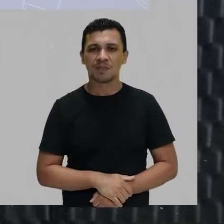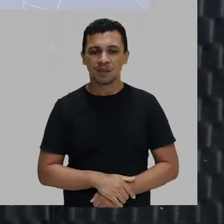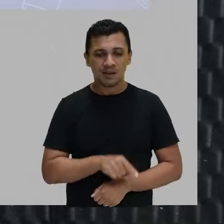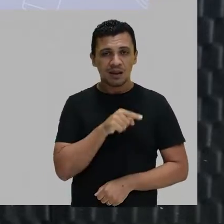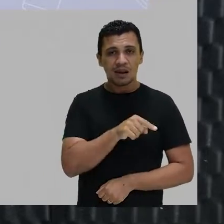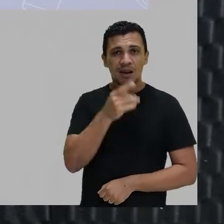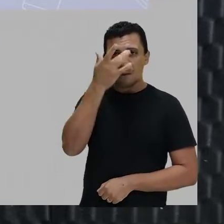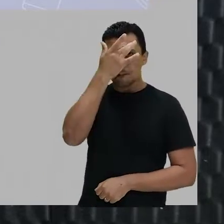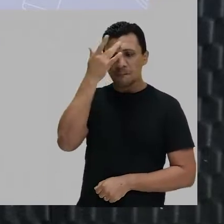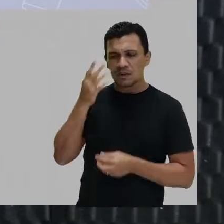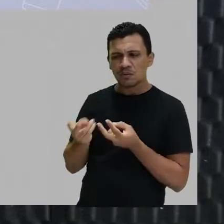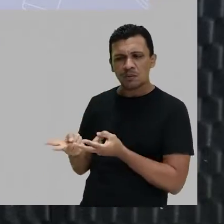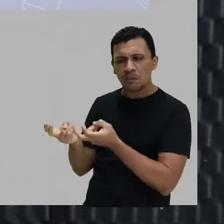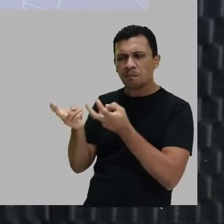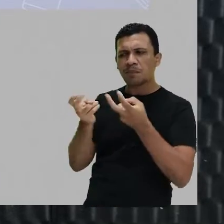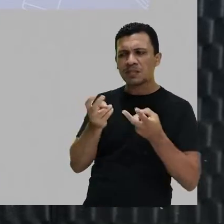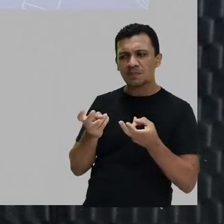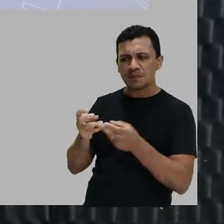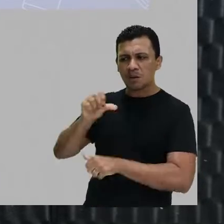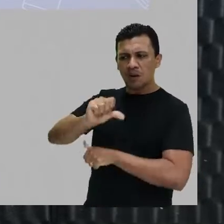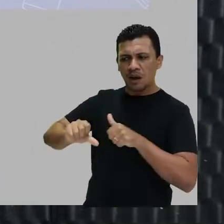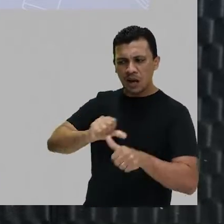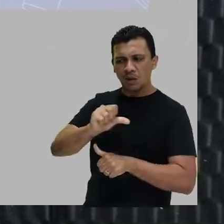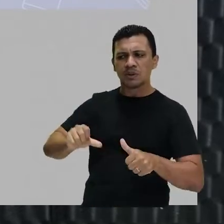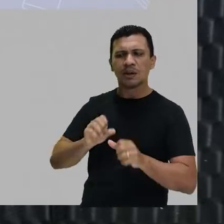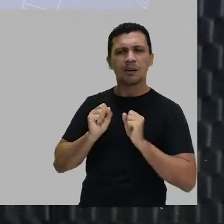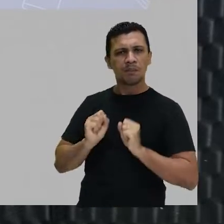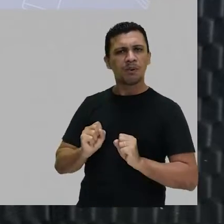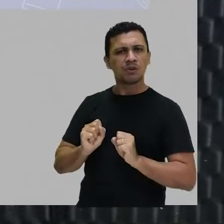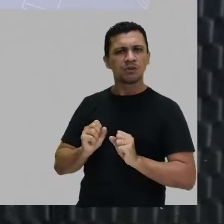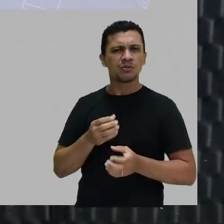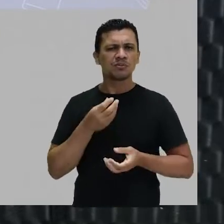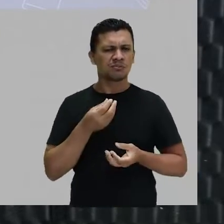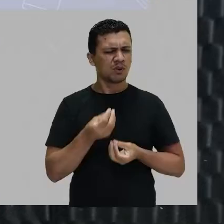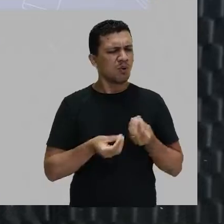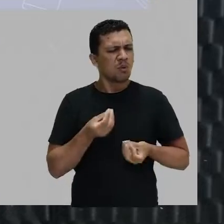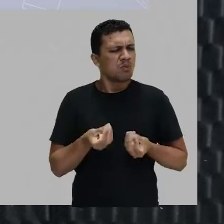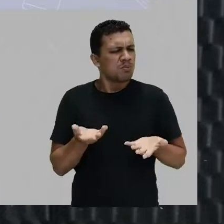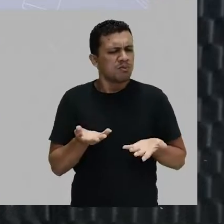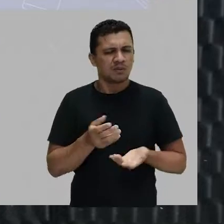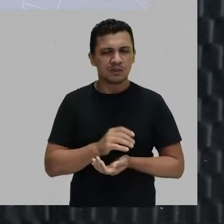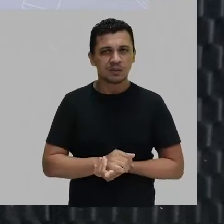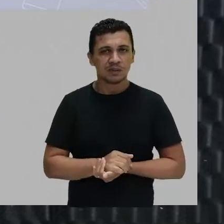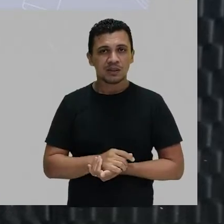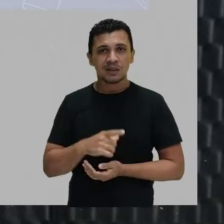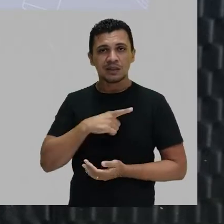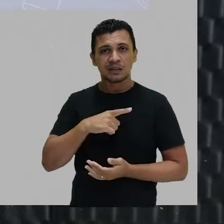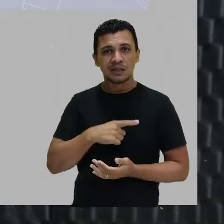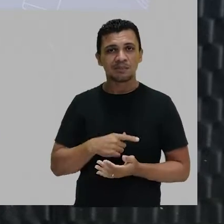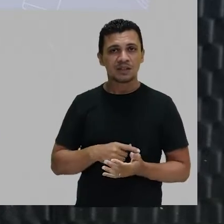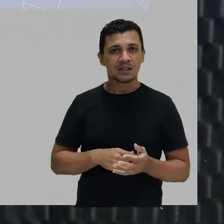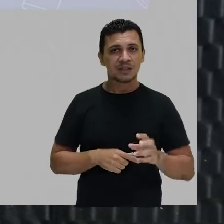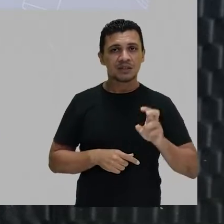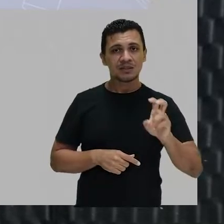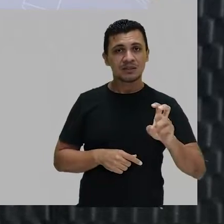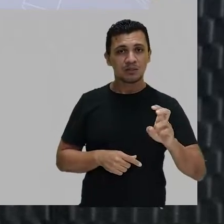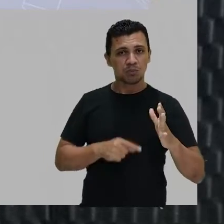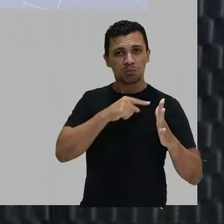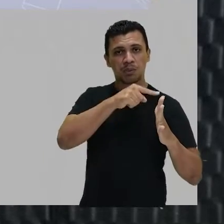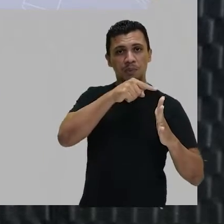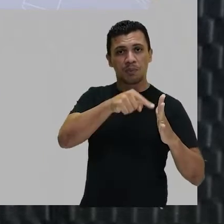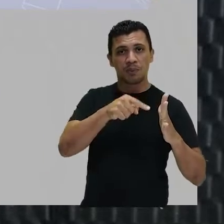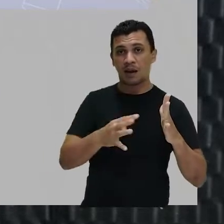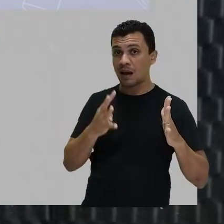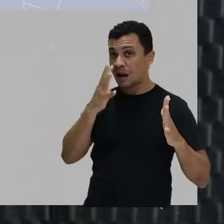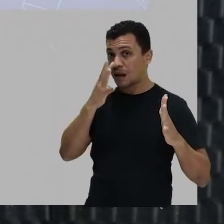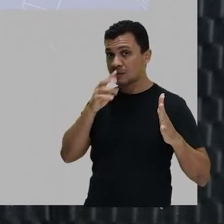pode alterar a percepção das coisas e da realidade que se vê. Como assim, professor? Eu coloquei 5 pessoas para assistir uma peça de teatro. A